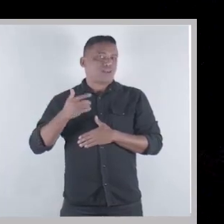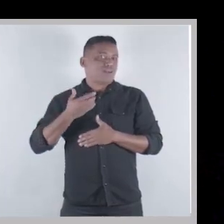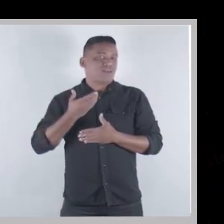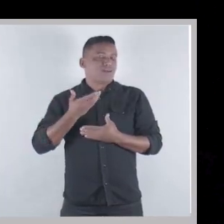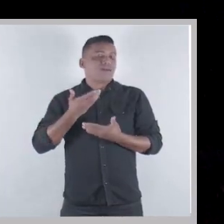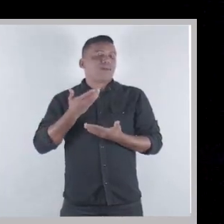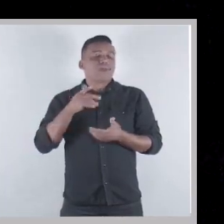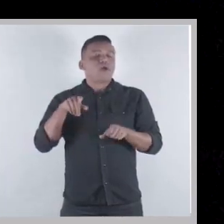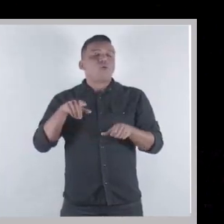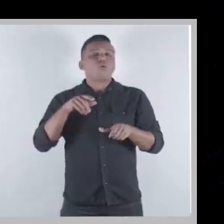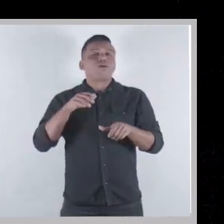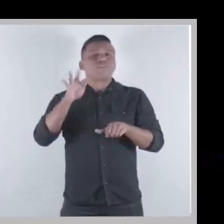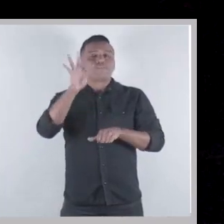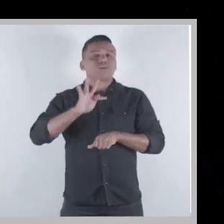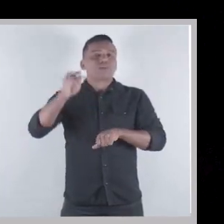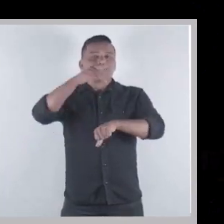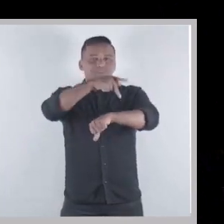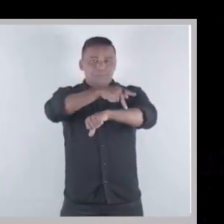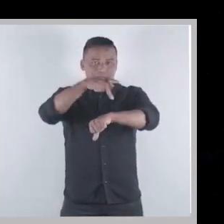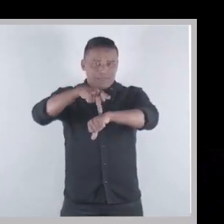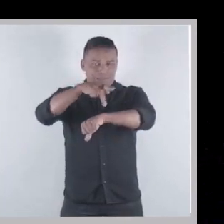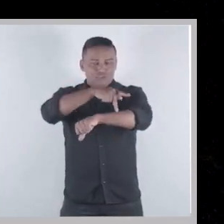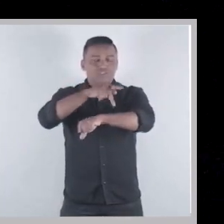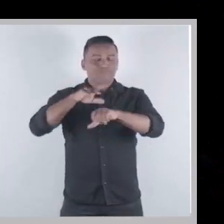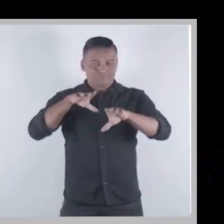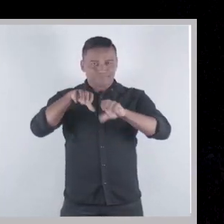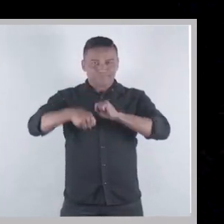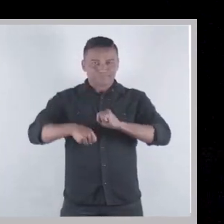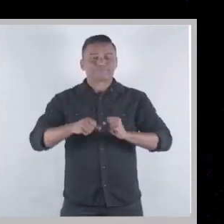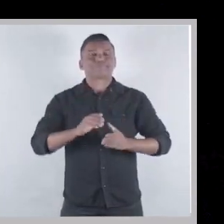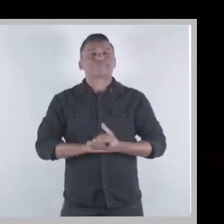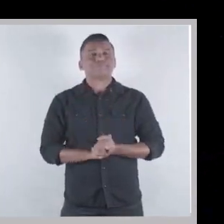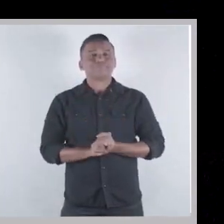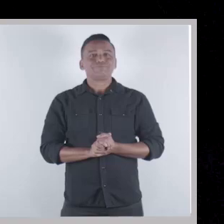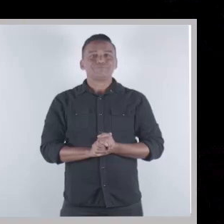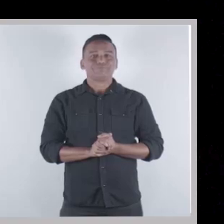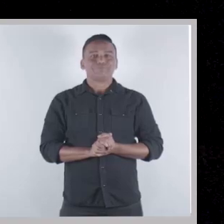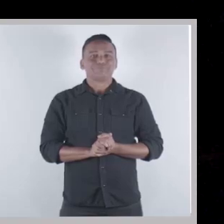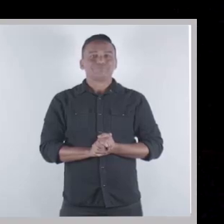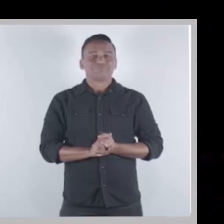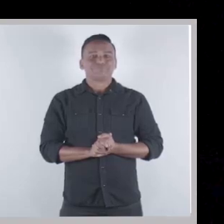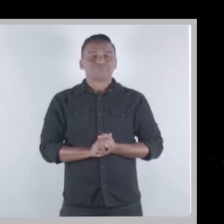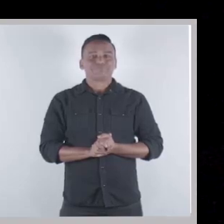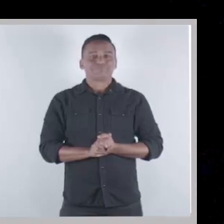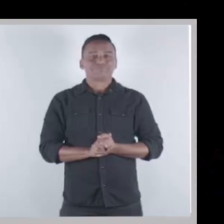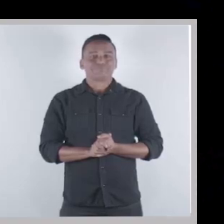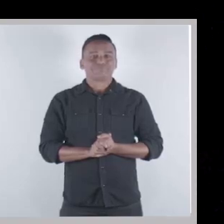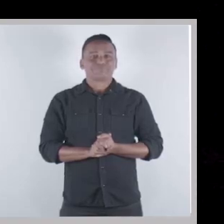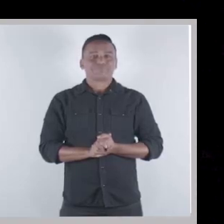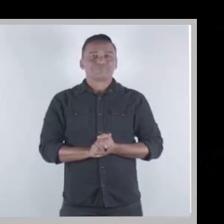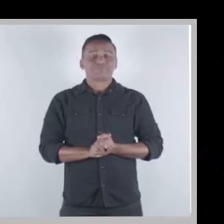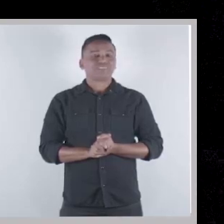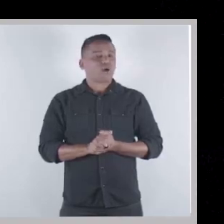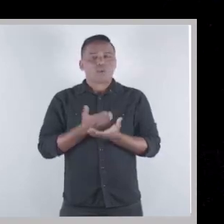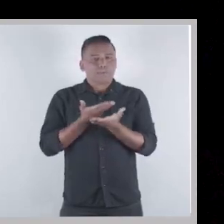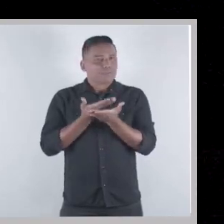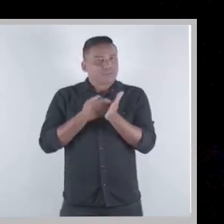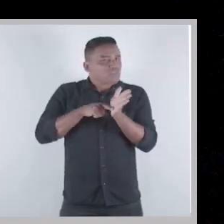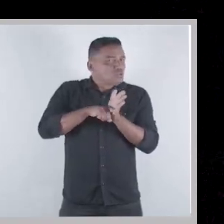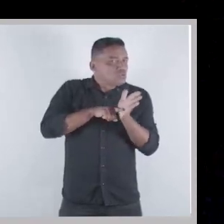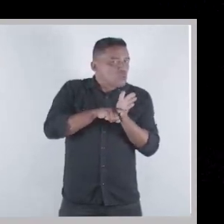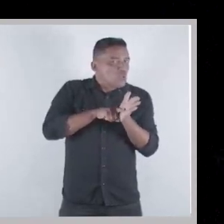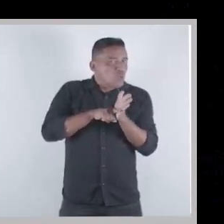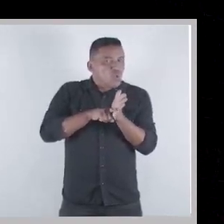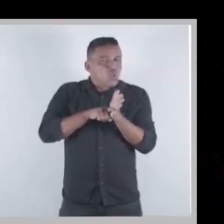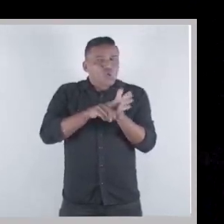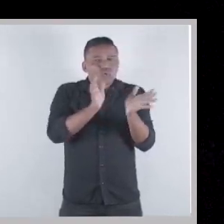também sou pedagoga. E durante esses estudos, eu me aproximei de